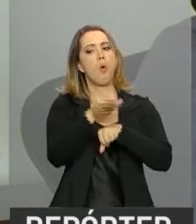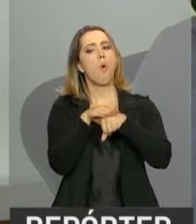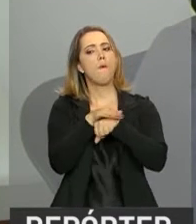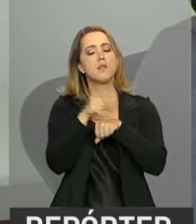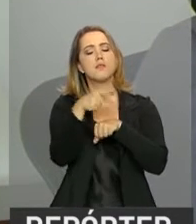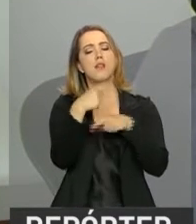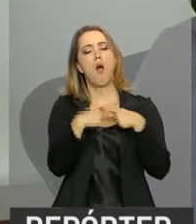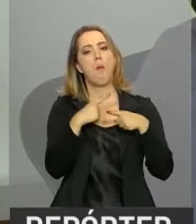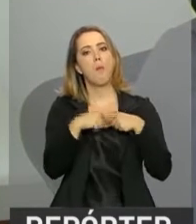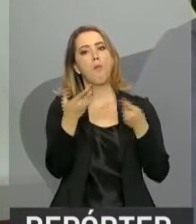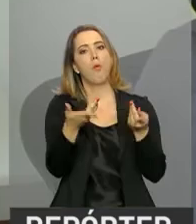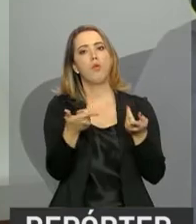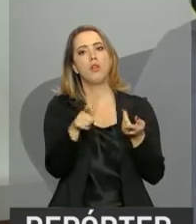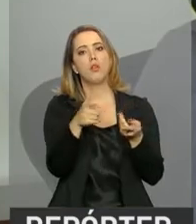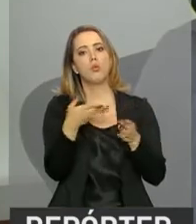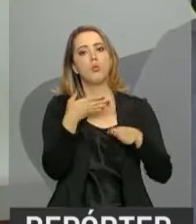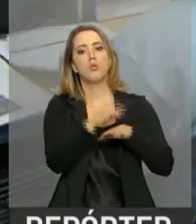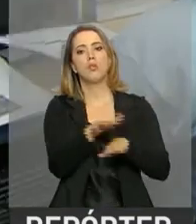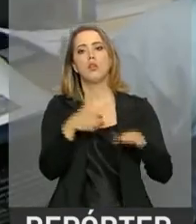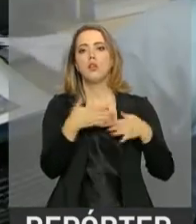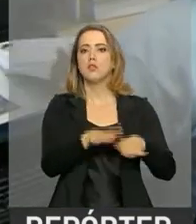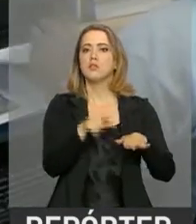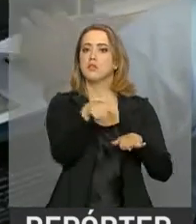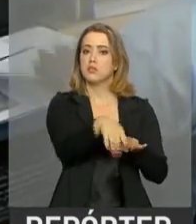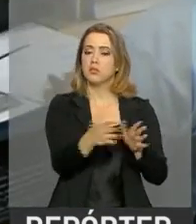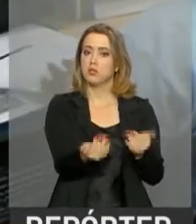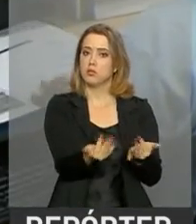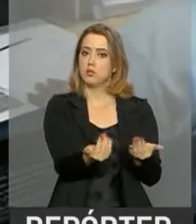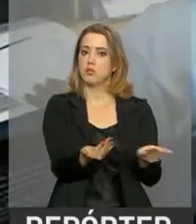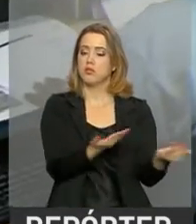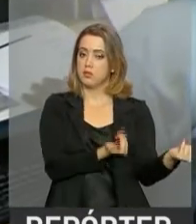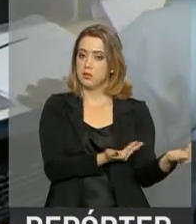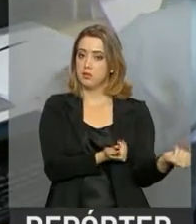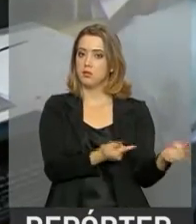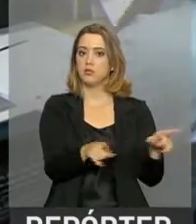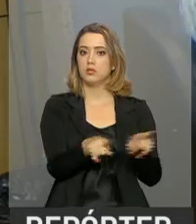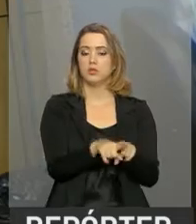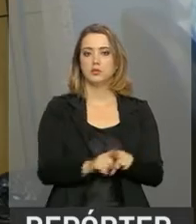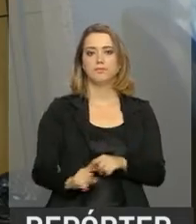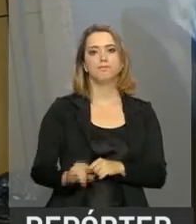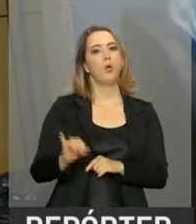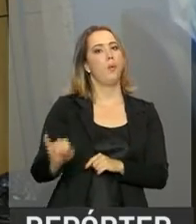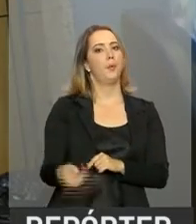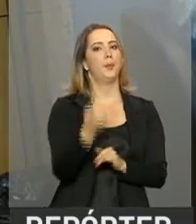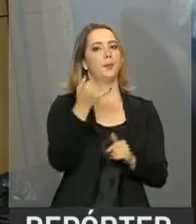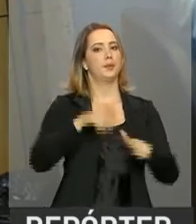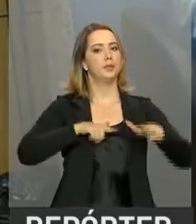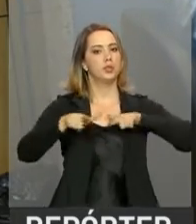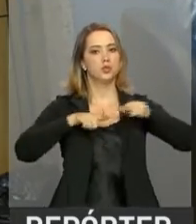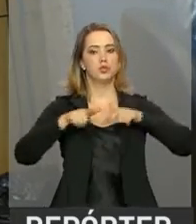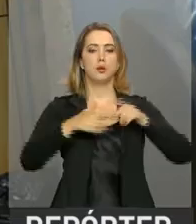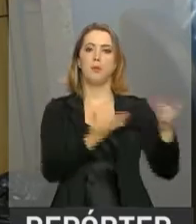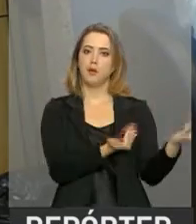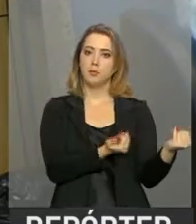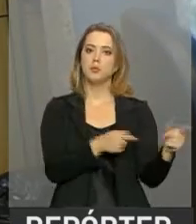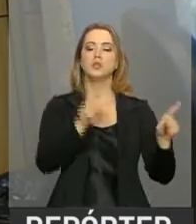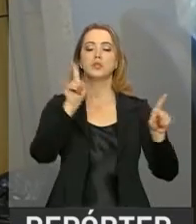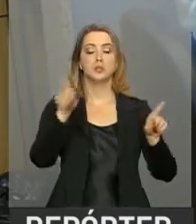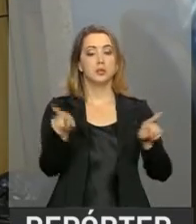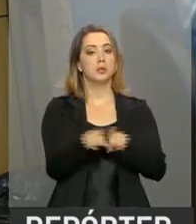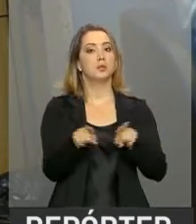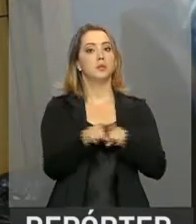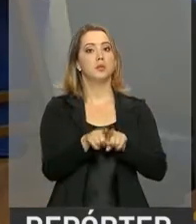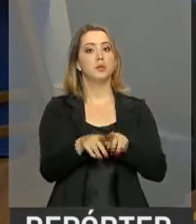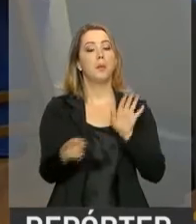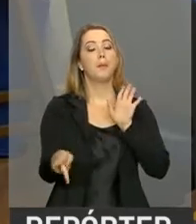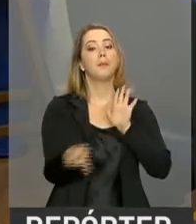viveu porque elas não estão inserindo e se esses jogos uma oportunidade de emprego para os jovens é também o papel social das empresas